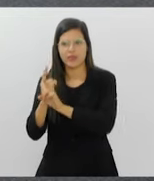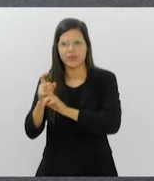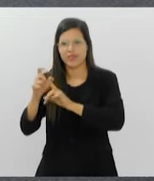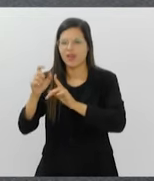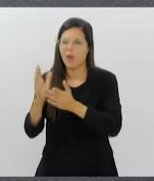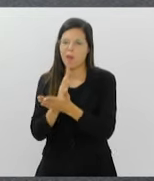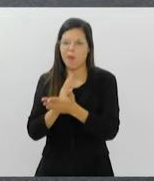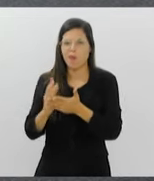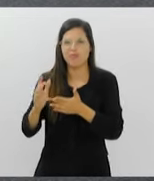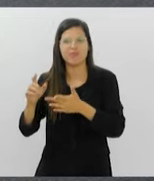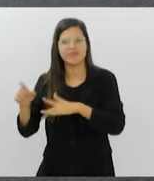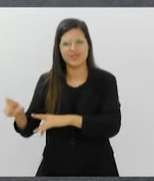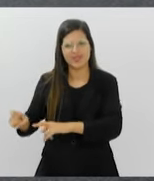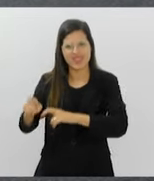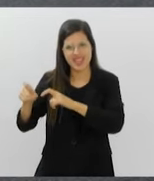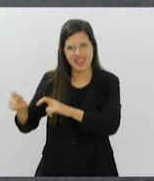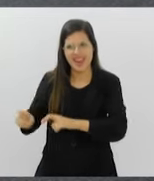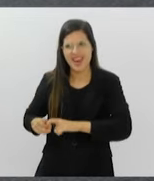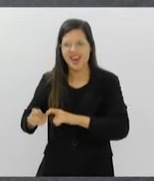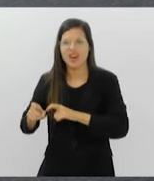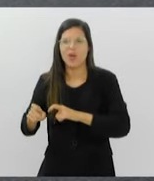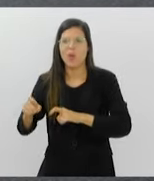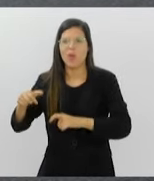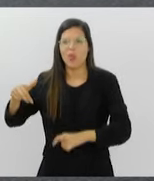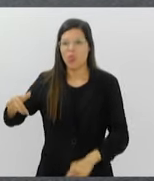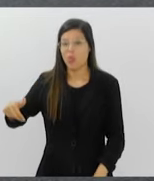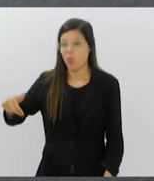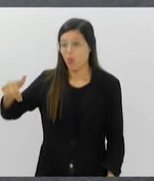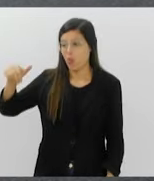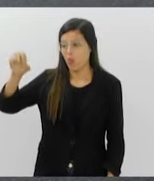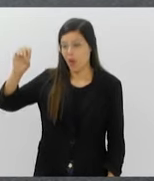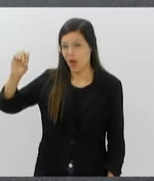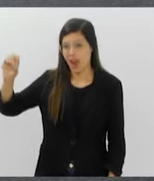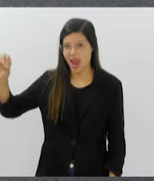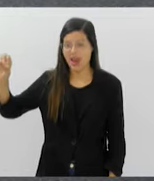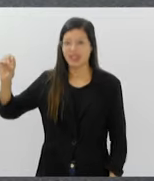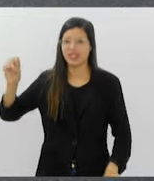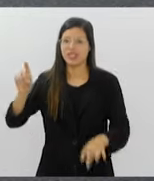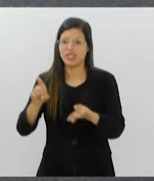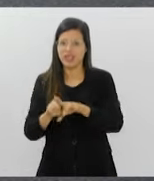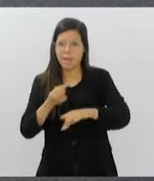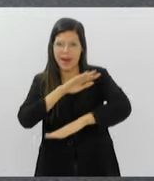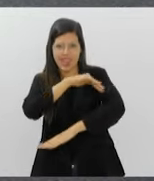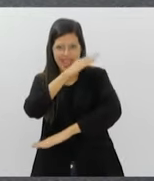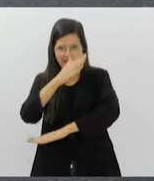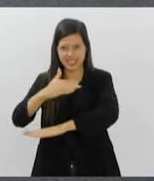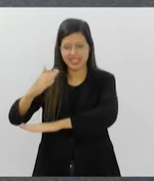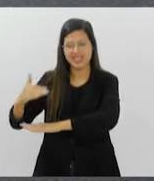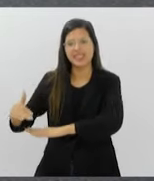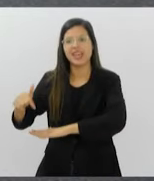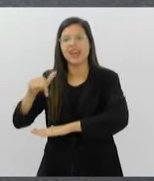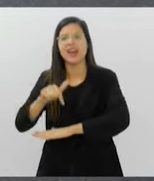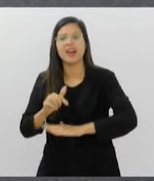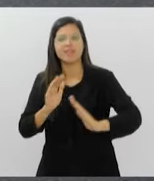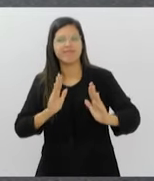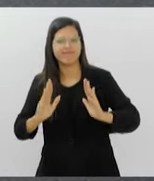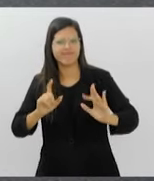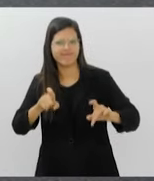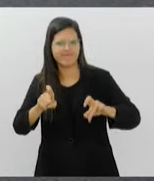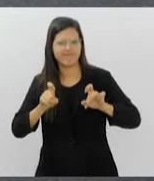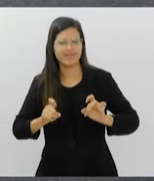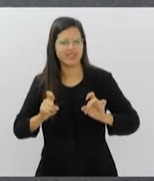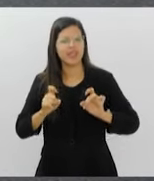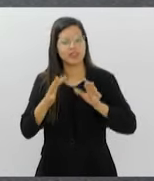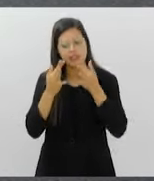interiores, seja no extremo noroeste, seja no Pico da Serrana, um mandato que está atento também às pautas que,